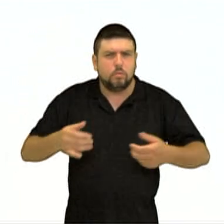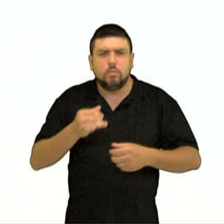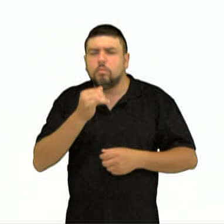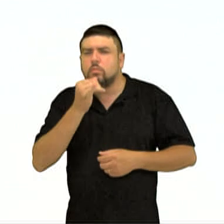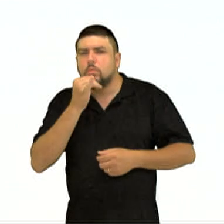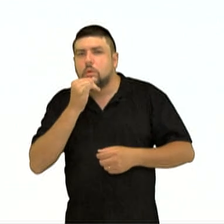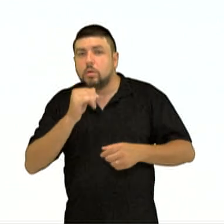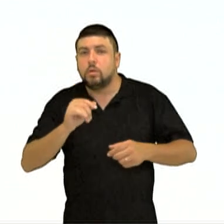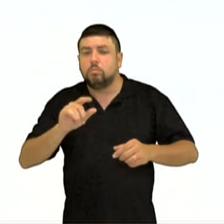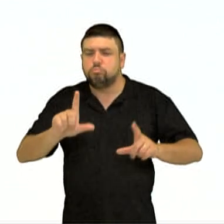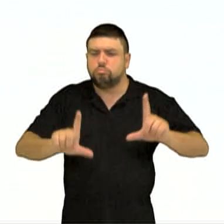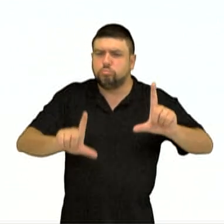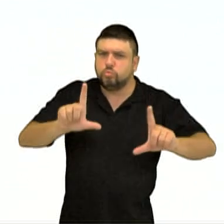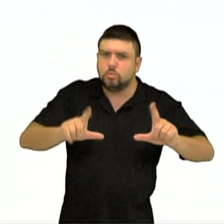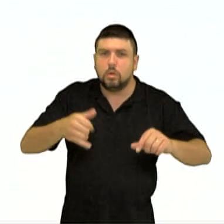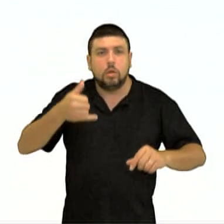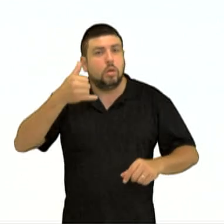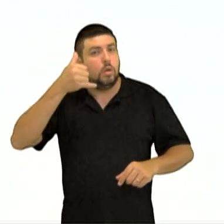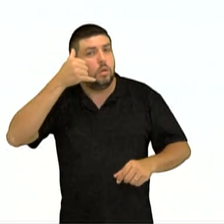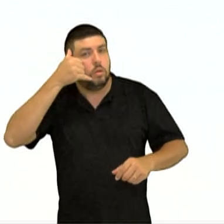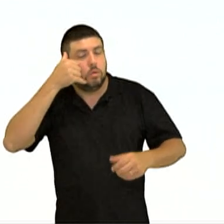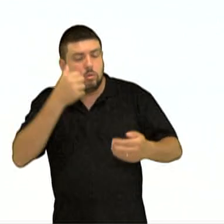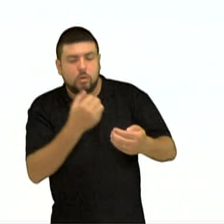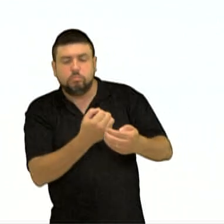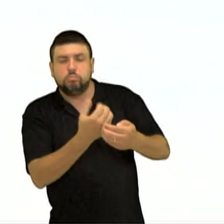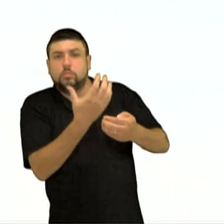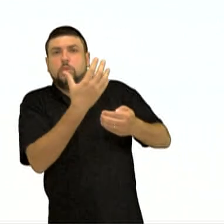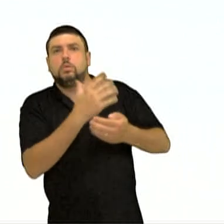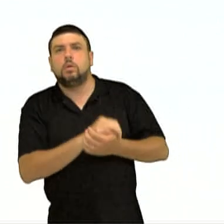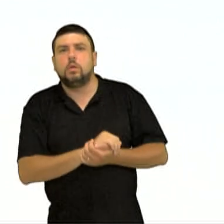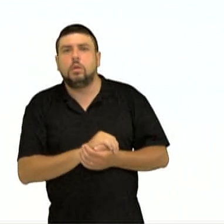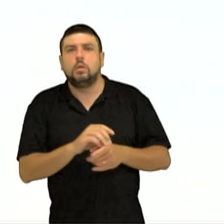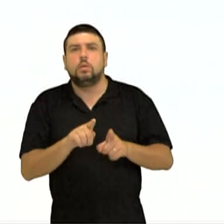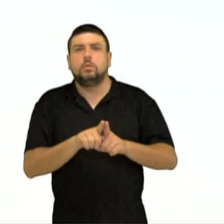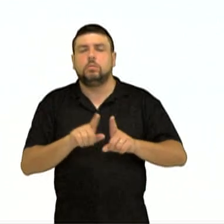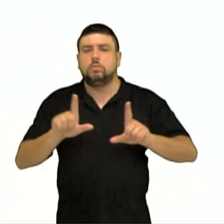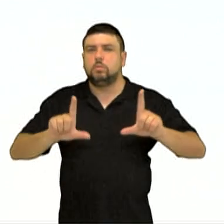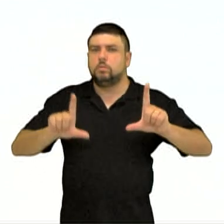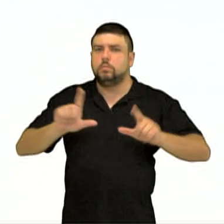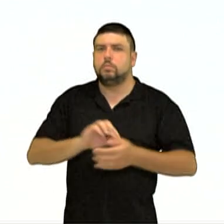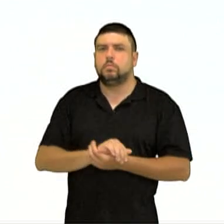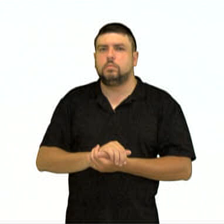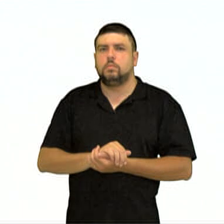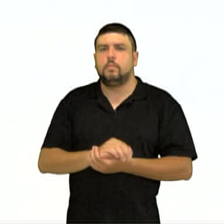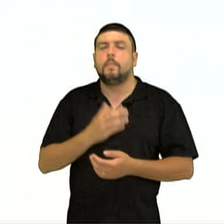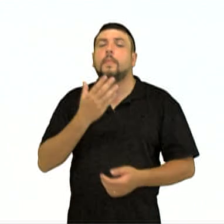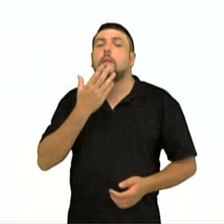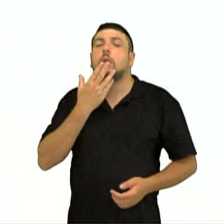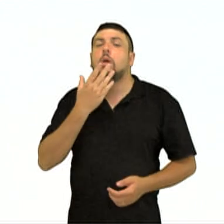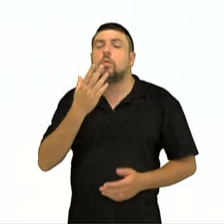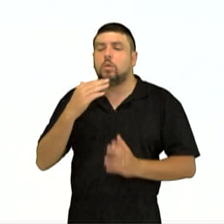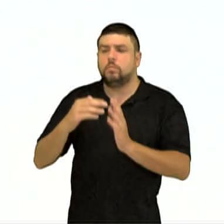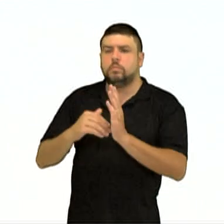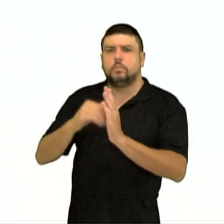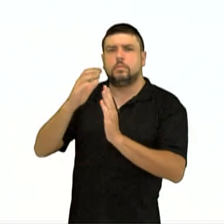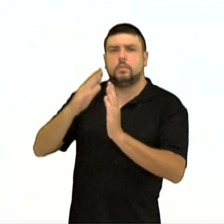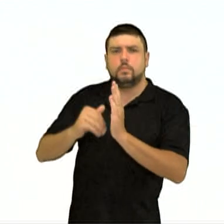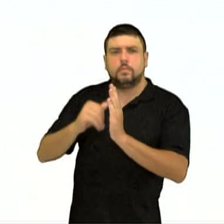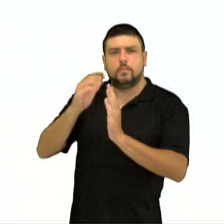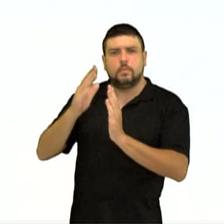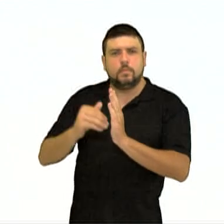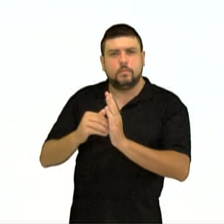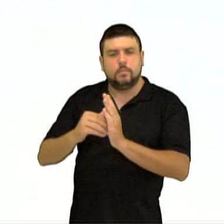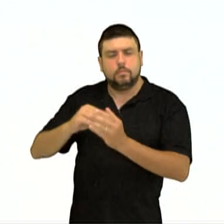monitores, telas de celulares, televisão. A cor-pigmento é a cor das tintas,